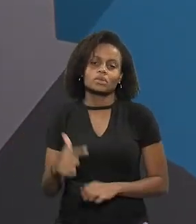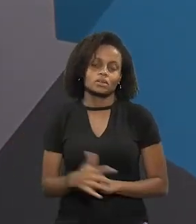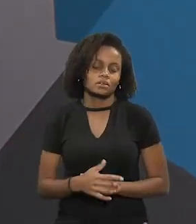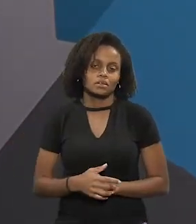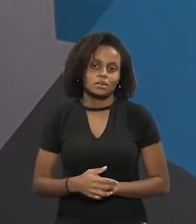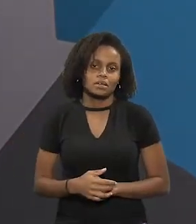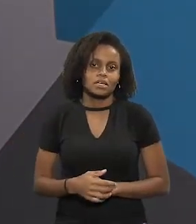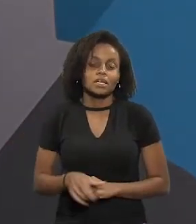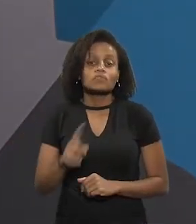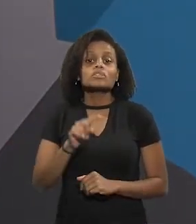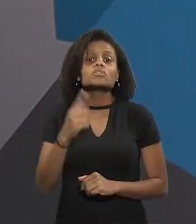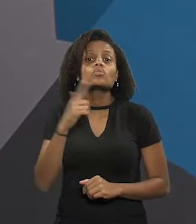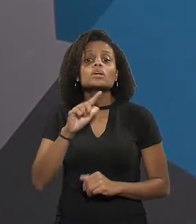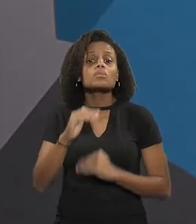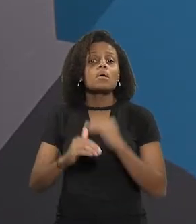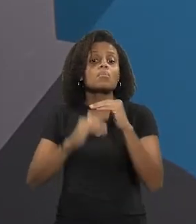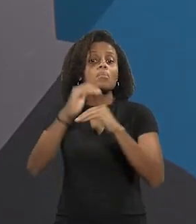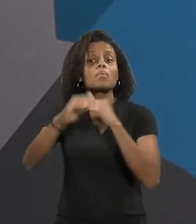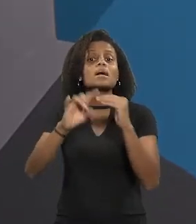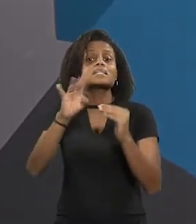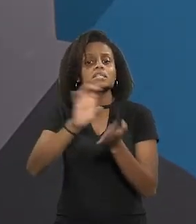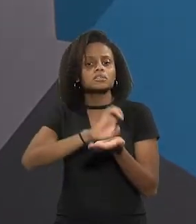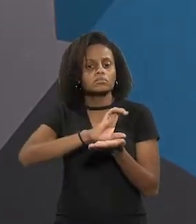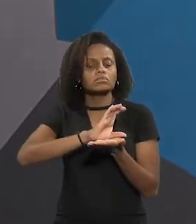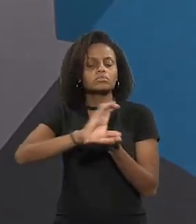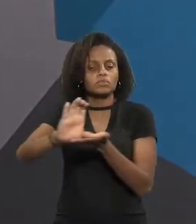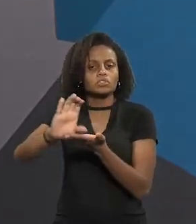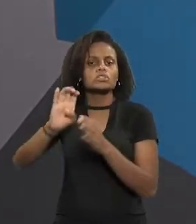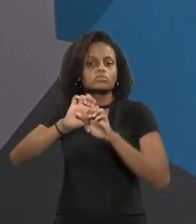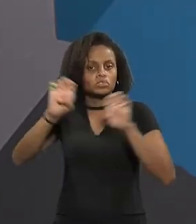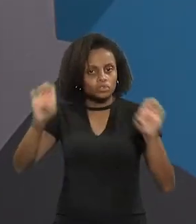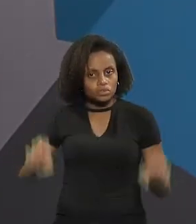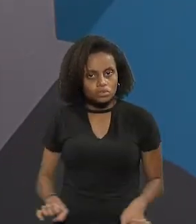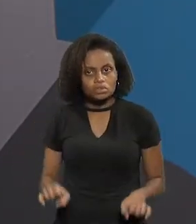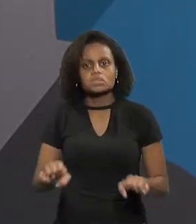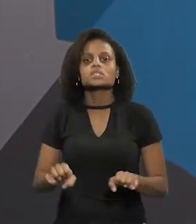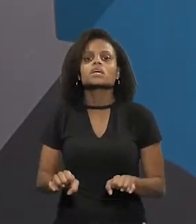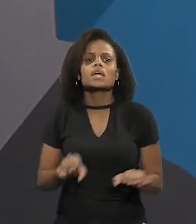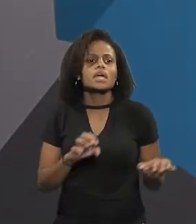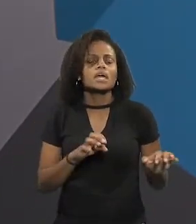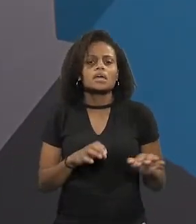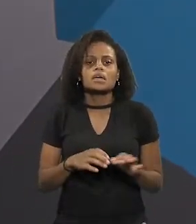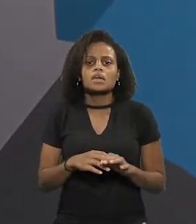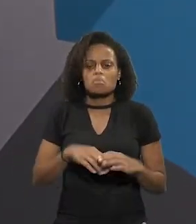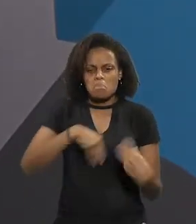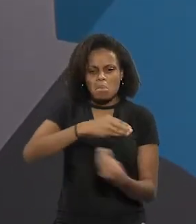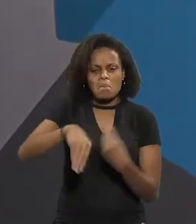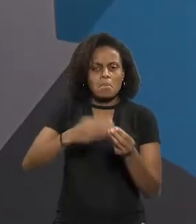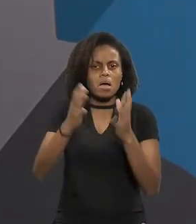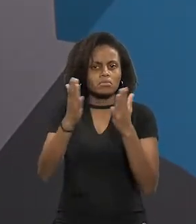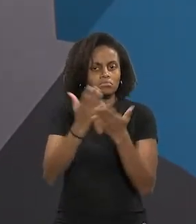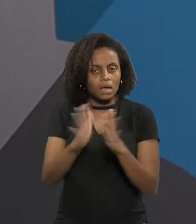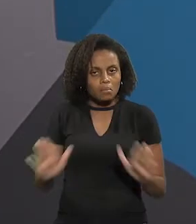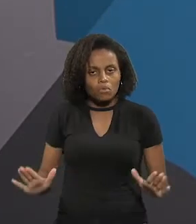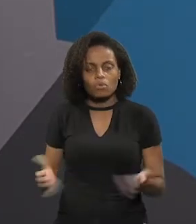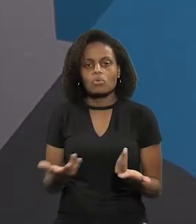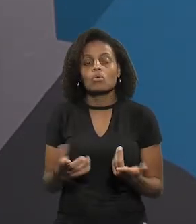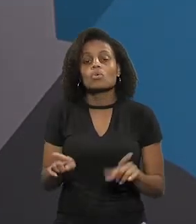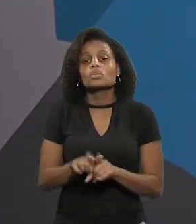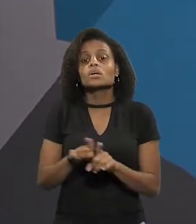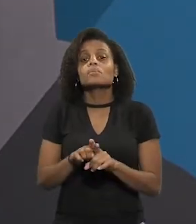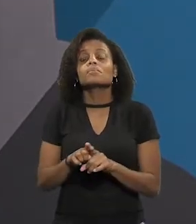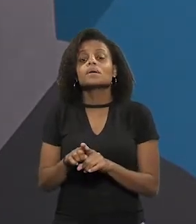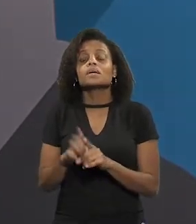só retoma o crescimento com o investimento em infraestrutura, com a desburocratização, com a possibilidade